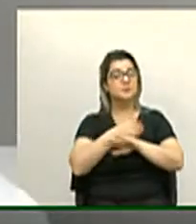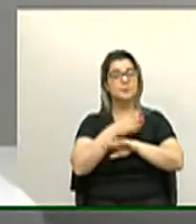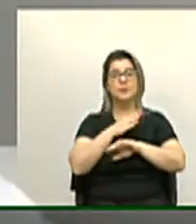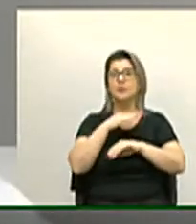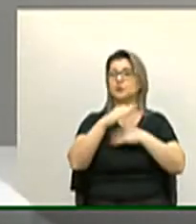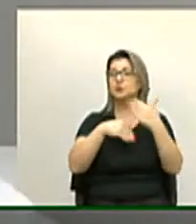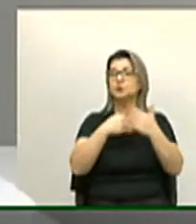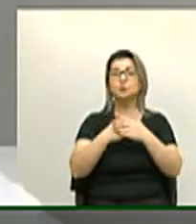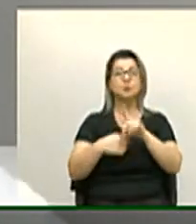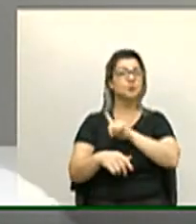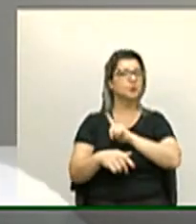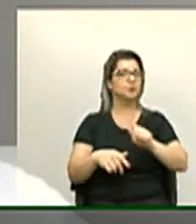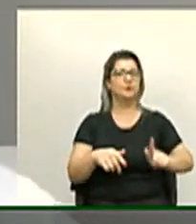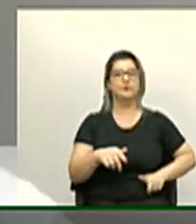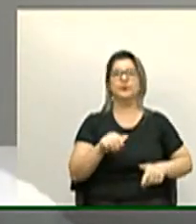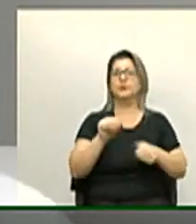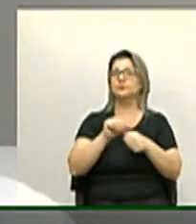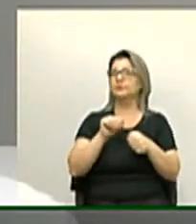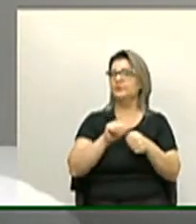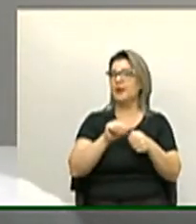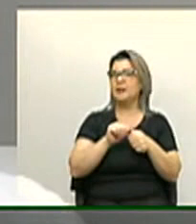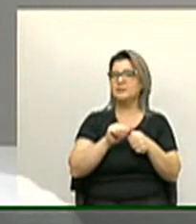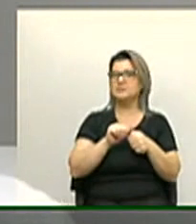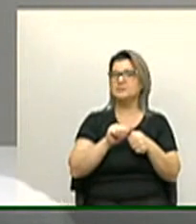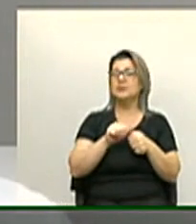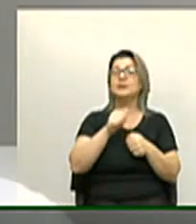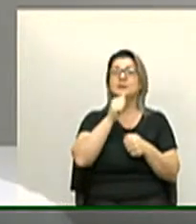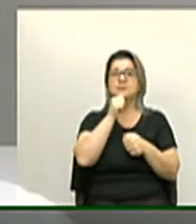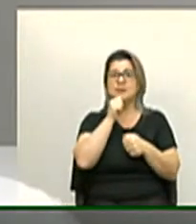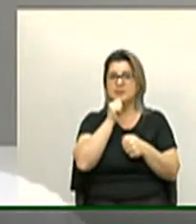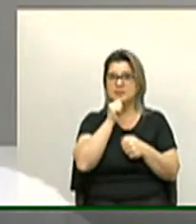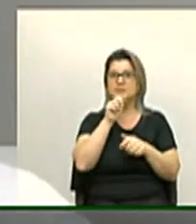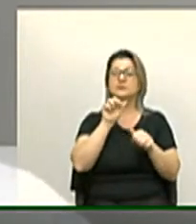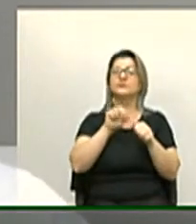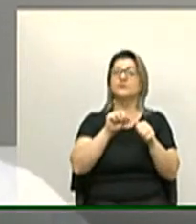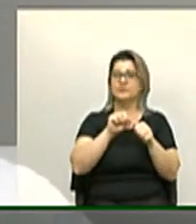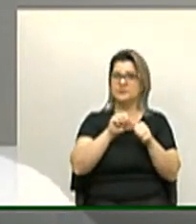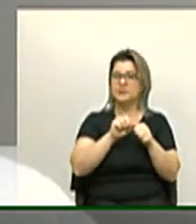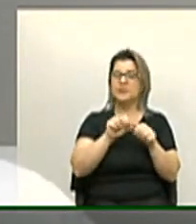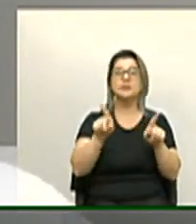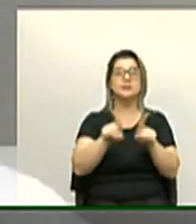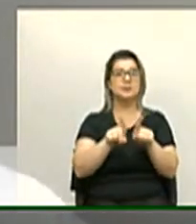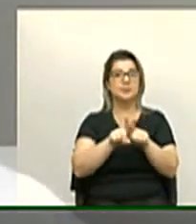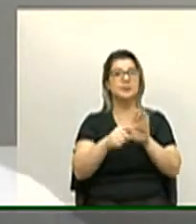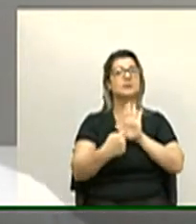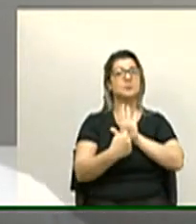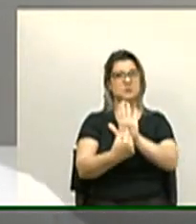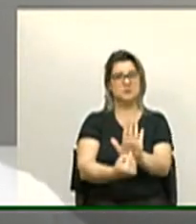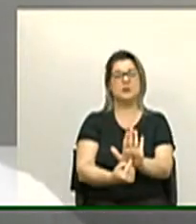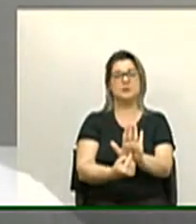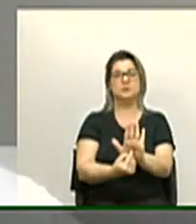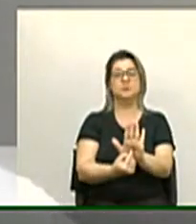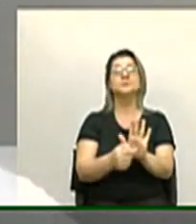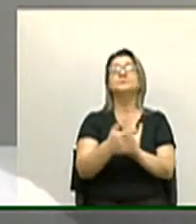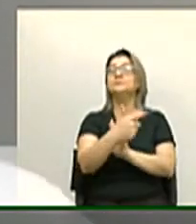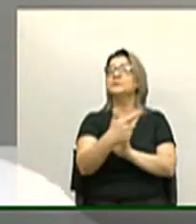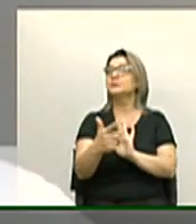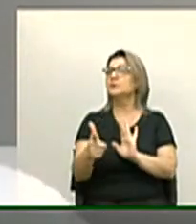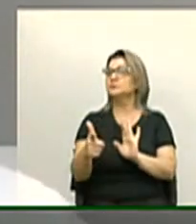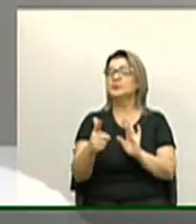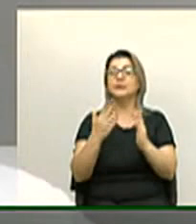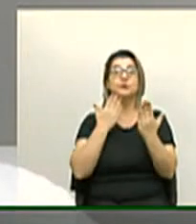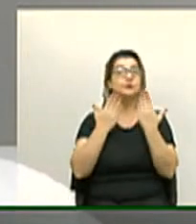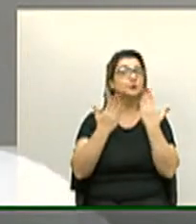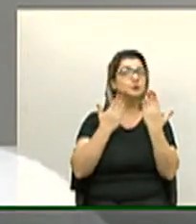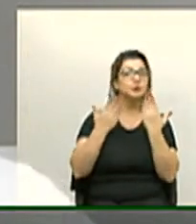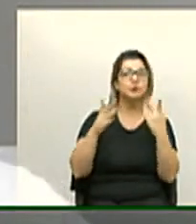governo faz, tem feito e tem demonstrado. Ah, não. Não há dúvida também, e isso tem sido